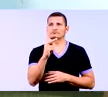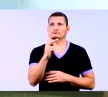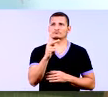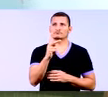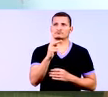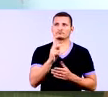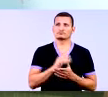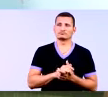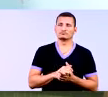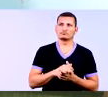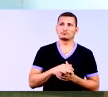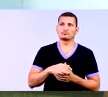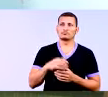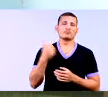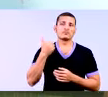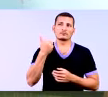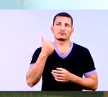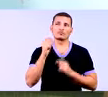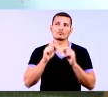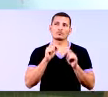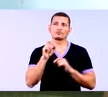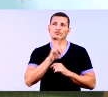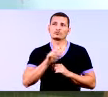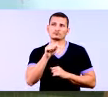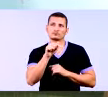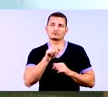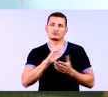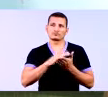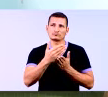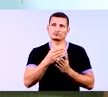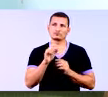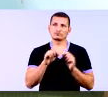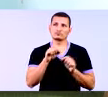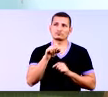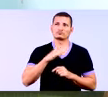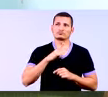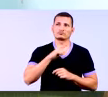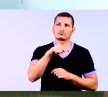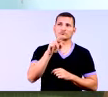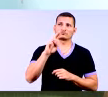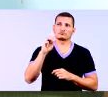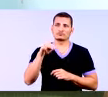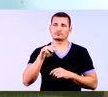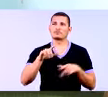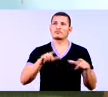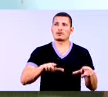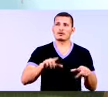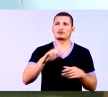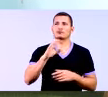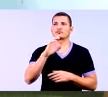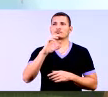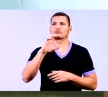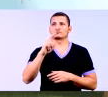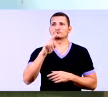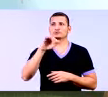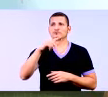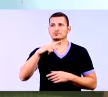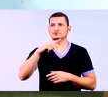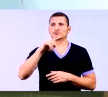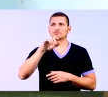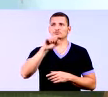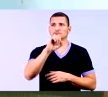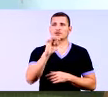Então, primeira coisa que eu vou fazer, o que eu uso para essa máquina, o que eu tenho de memória nessa máquina, que memória que é essa, que placa-mãe que é essa, que chipset que é esse, e todas